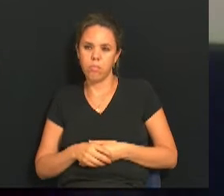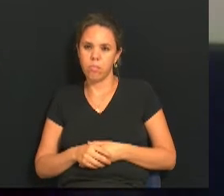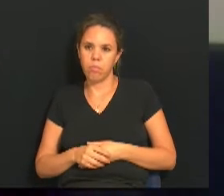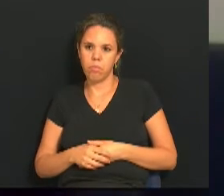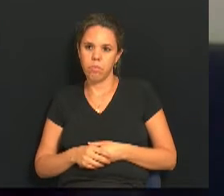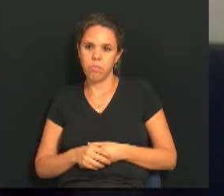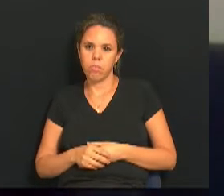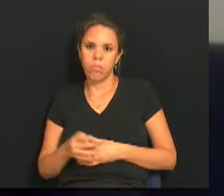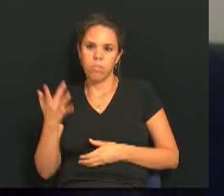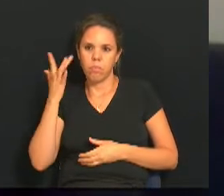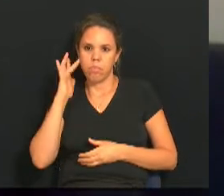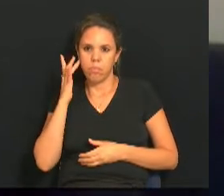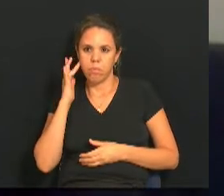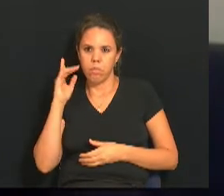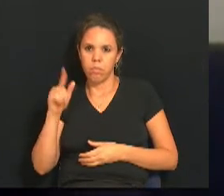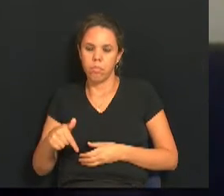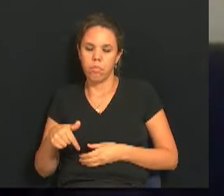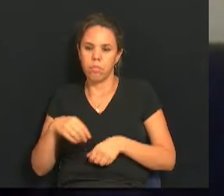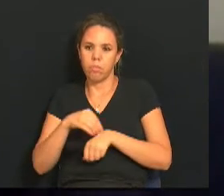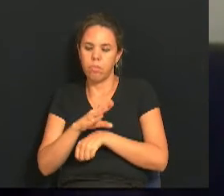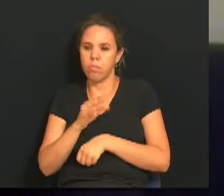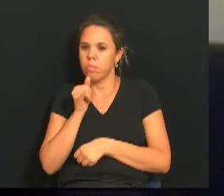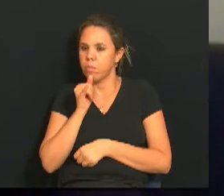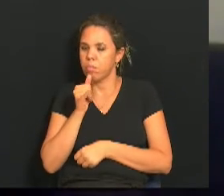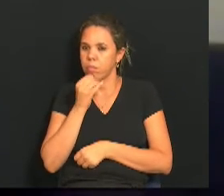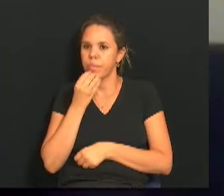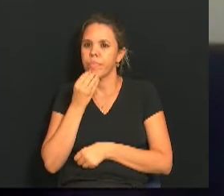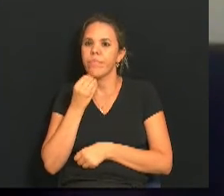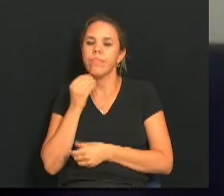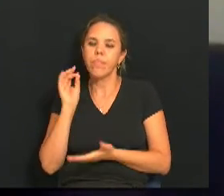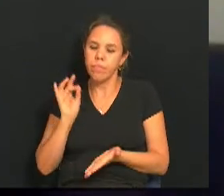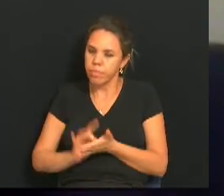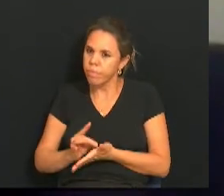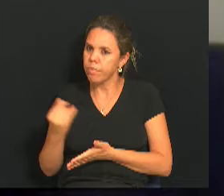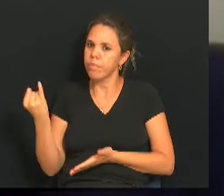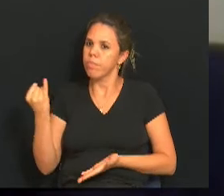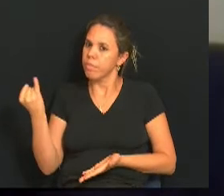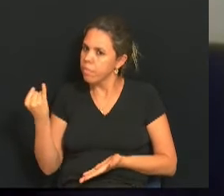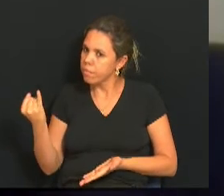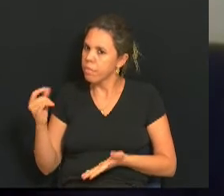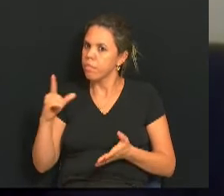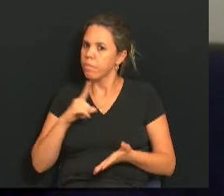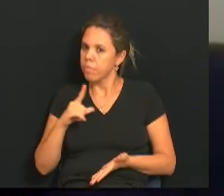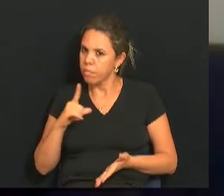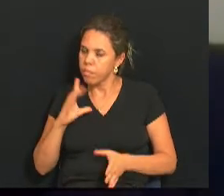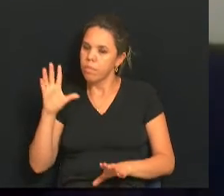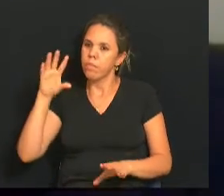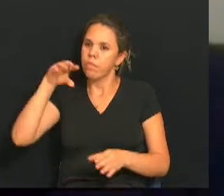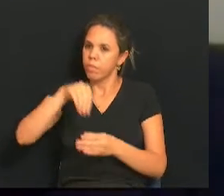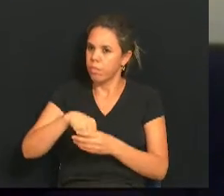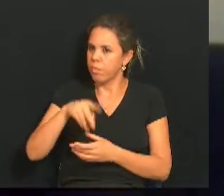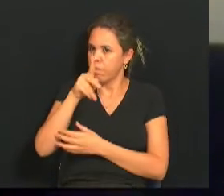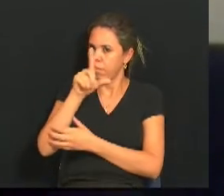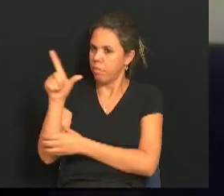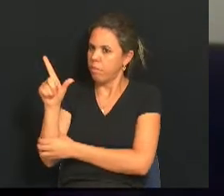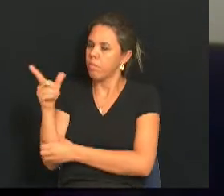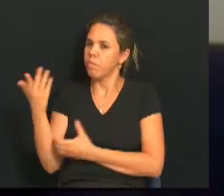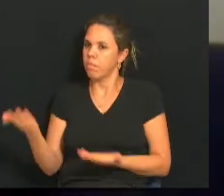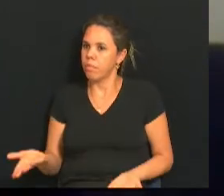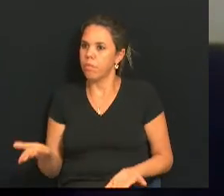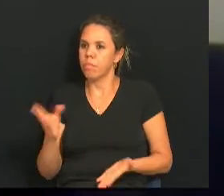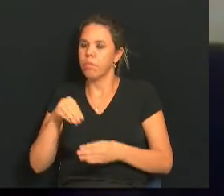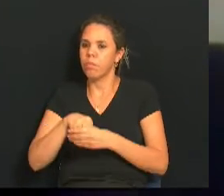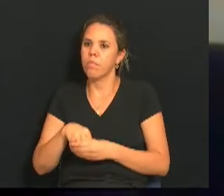que trouxe alguns exemplos para reafirmar a importância de que a gente tenha dentro desse PL estabelecidas